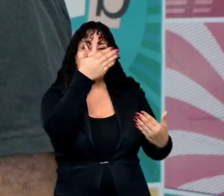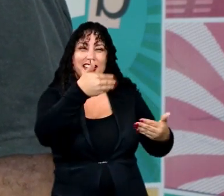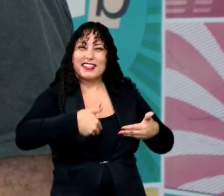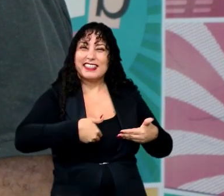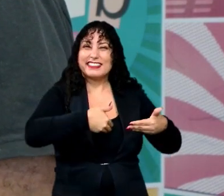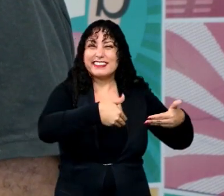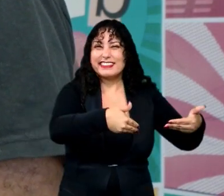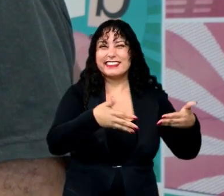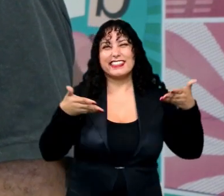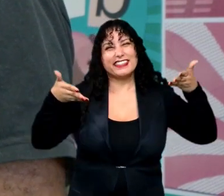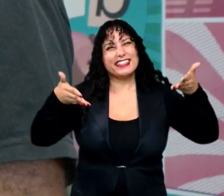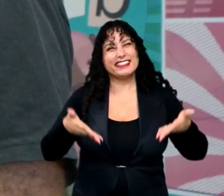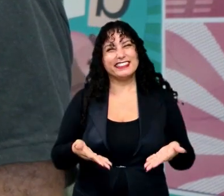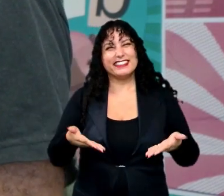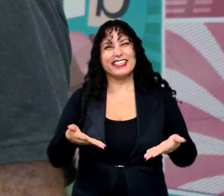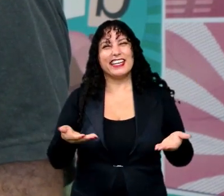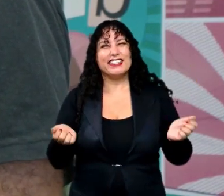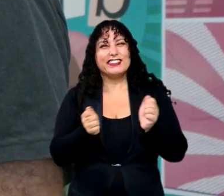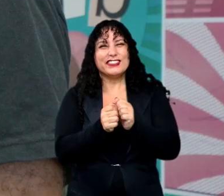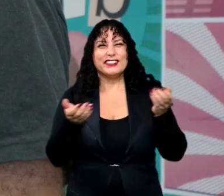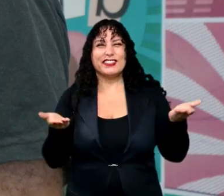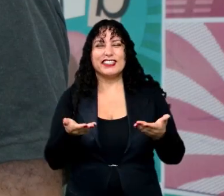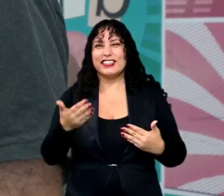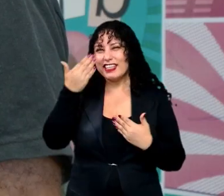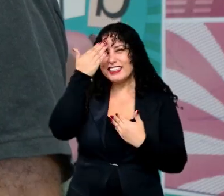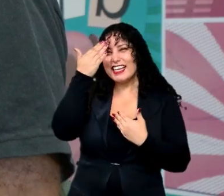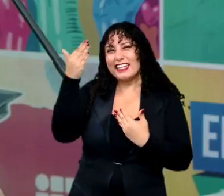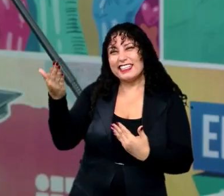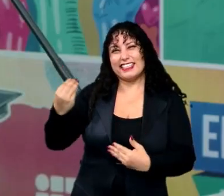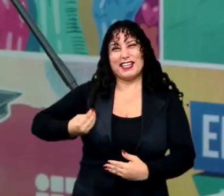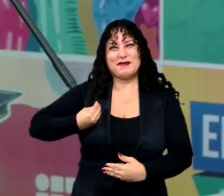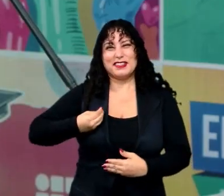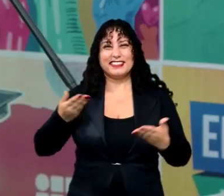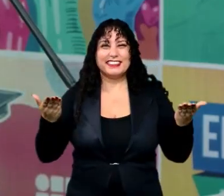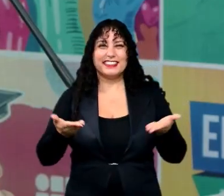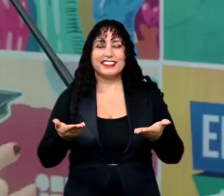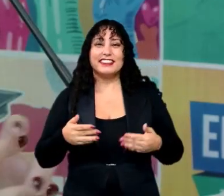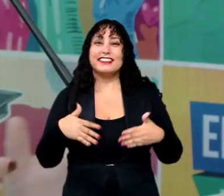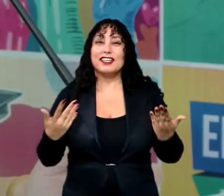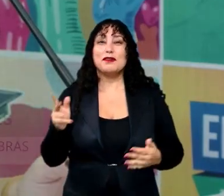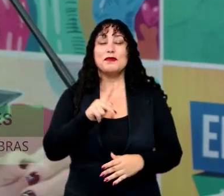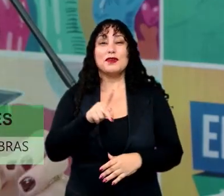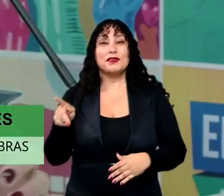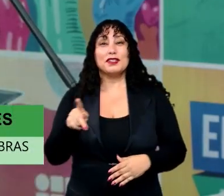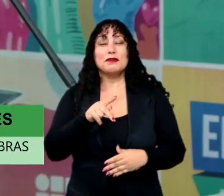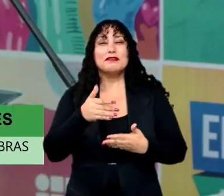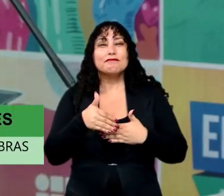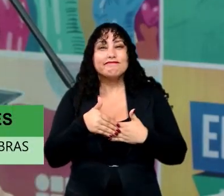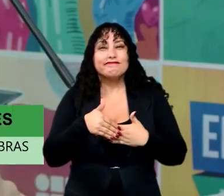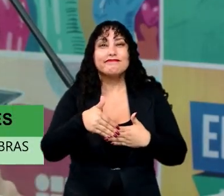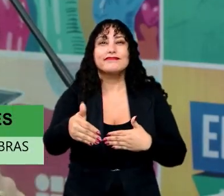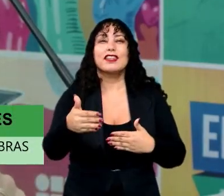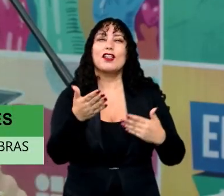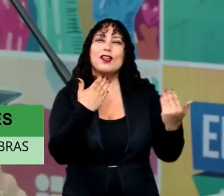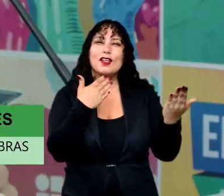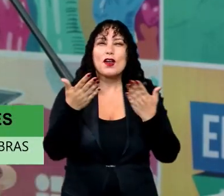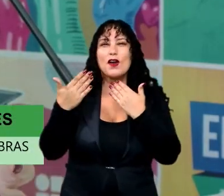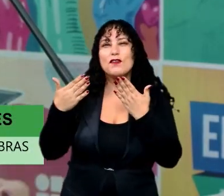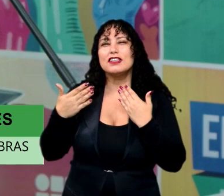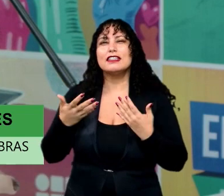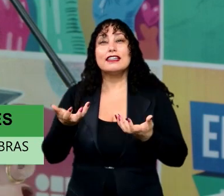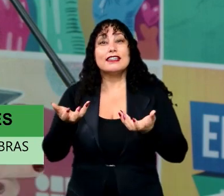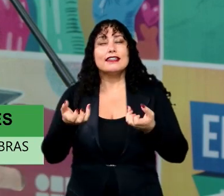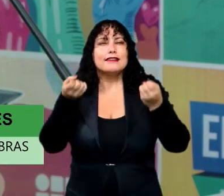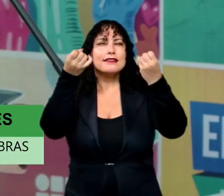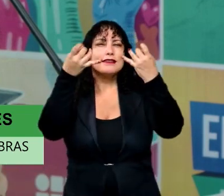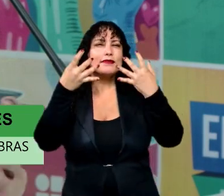convite em participar com vocês aqui nós que agradecemos a sua presença bom professor então para iniciar a nossa conversa eh eu queria que